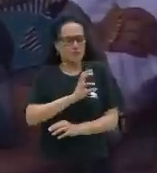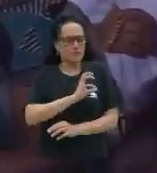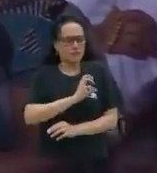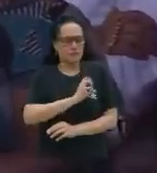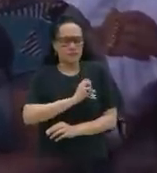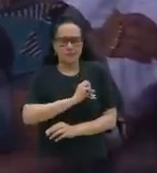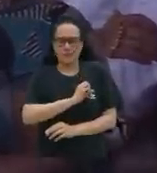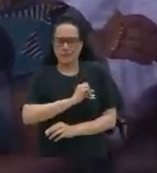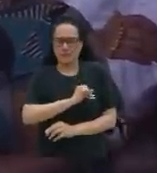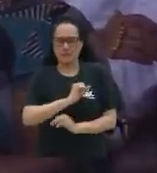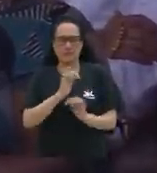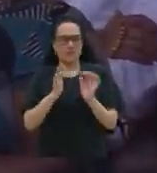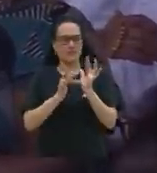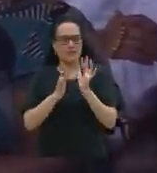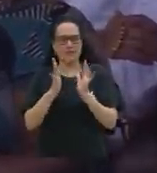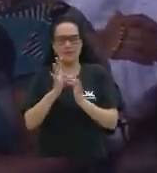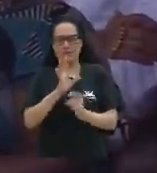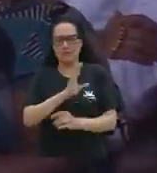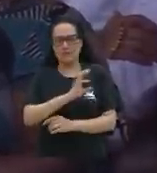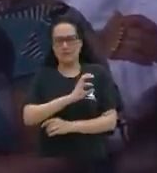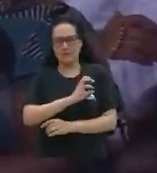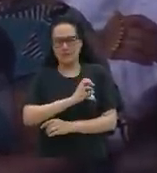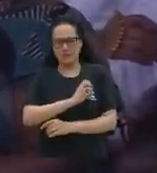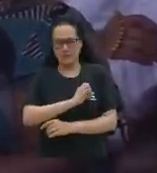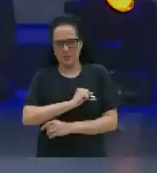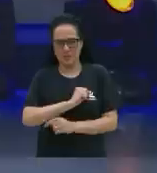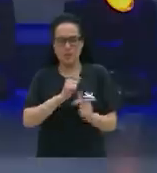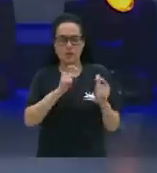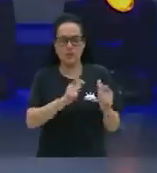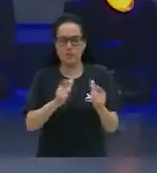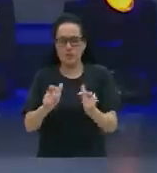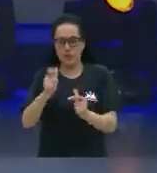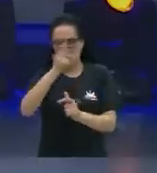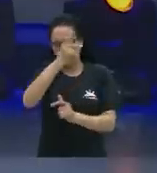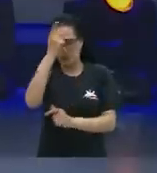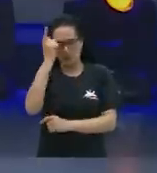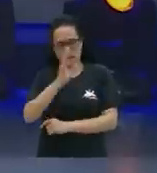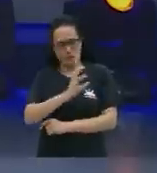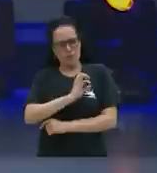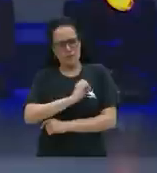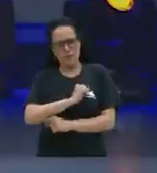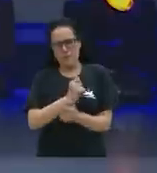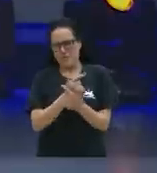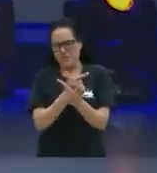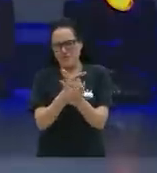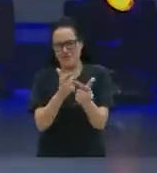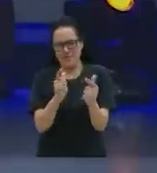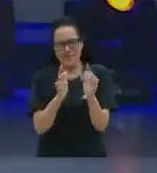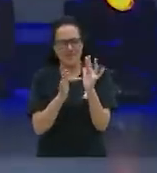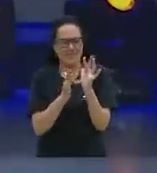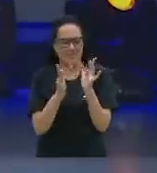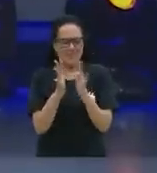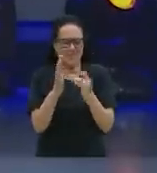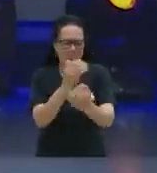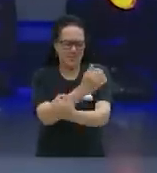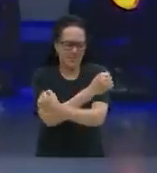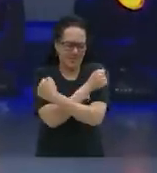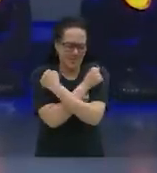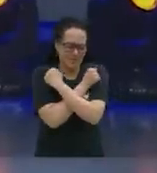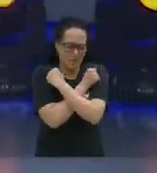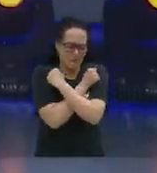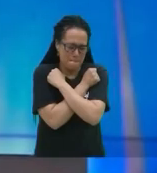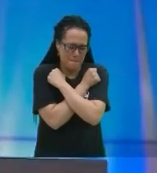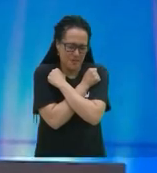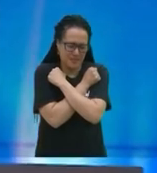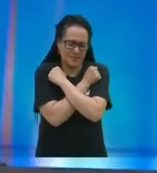Jesus te ama no lugar daqueles que não te amaram. Jesus agora te abraça no lugar daqueles